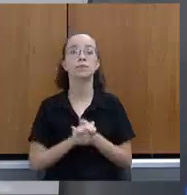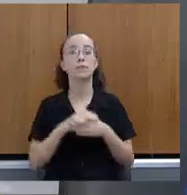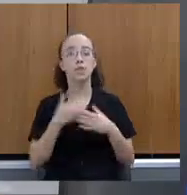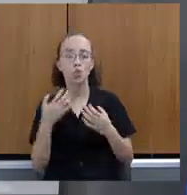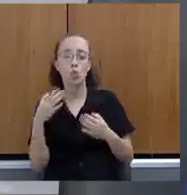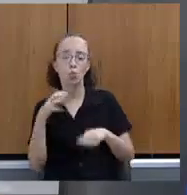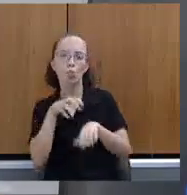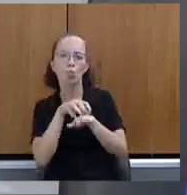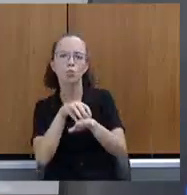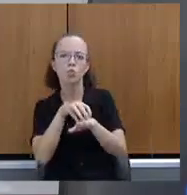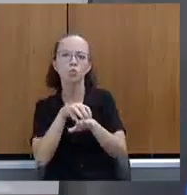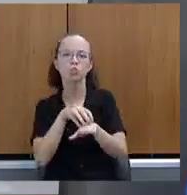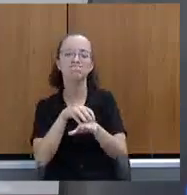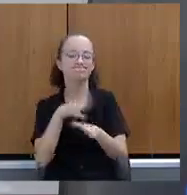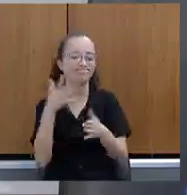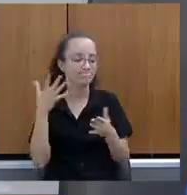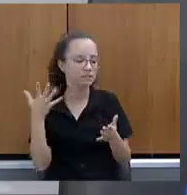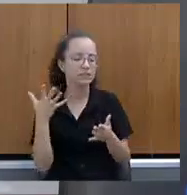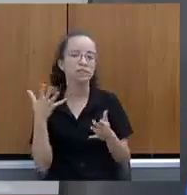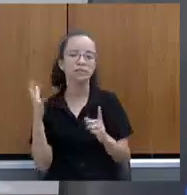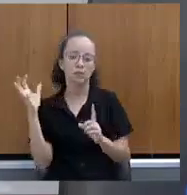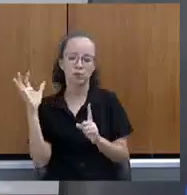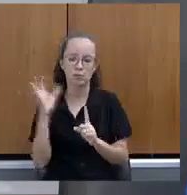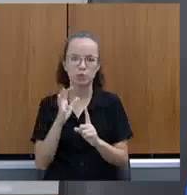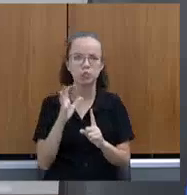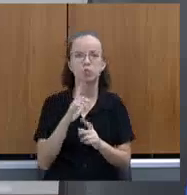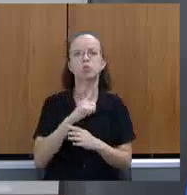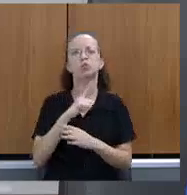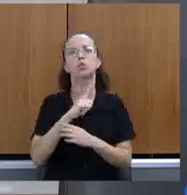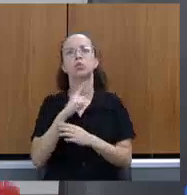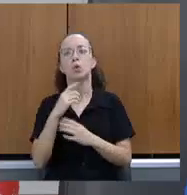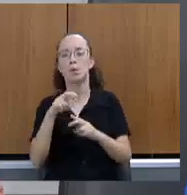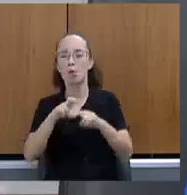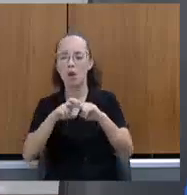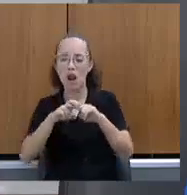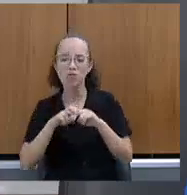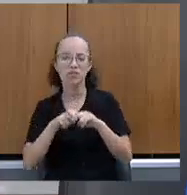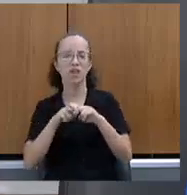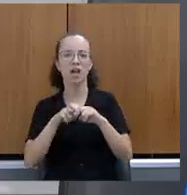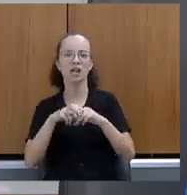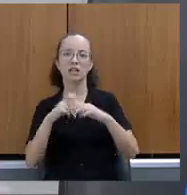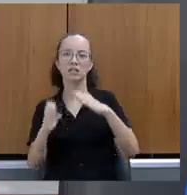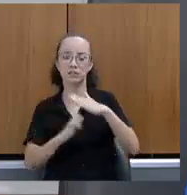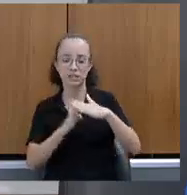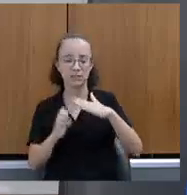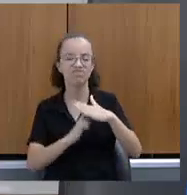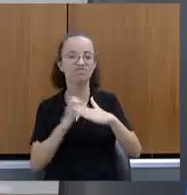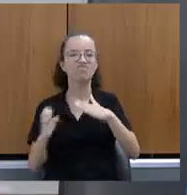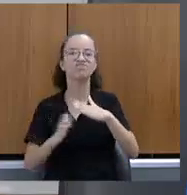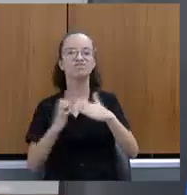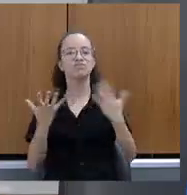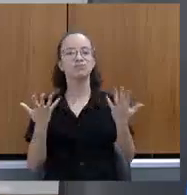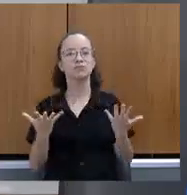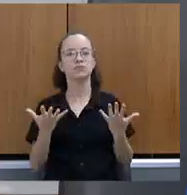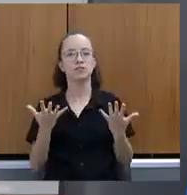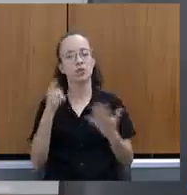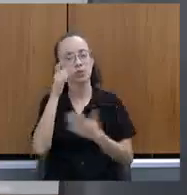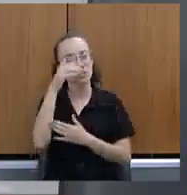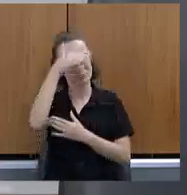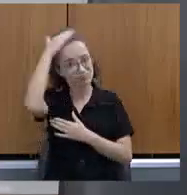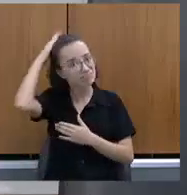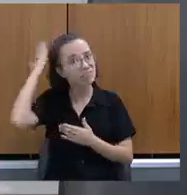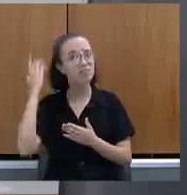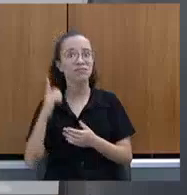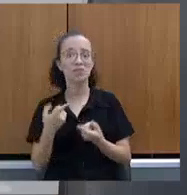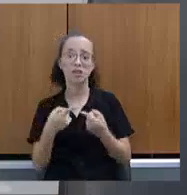está fortemente impactado pela política de mineração predatória que o governo Zema hoje apoia Então essas as minhas considerações